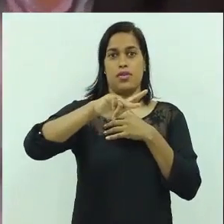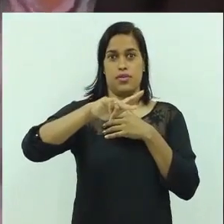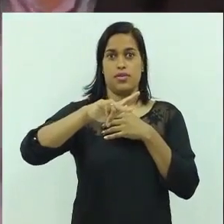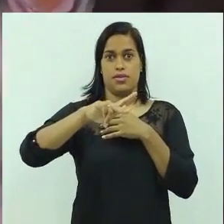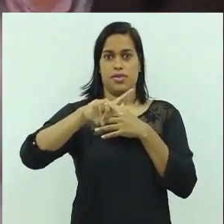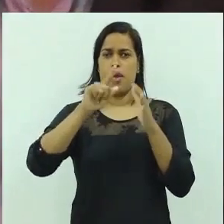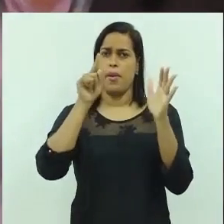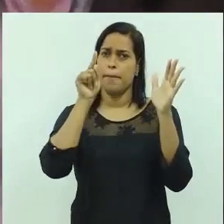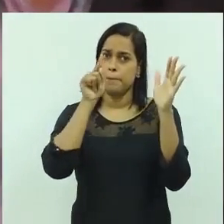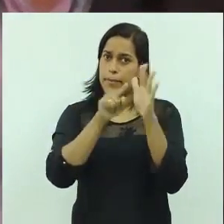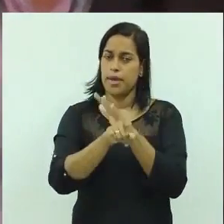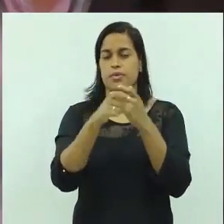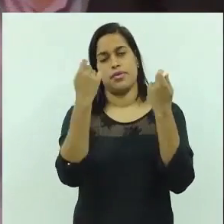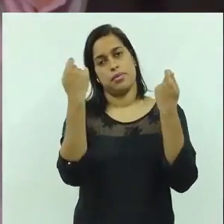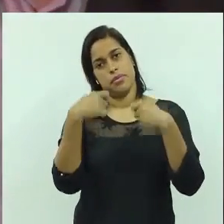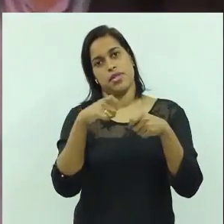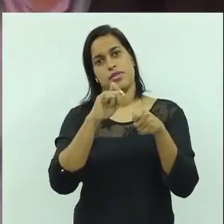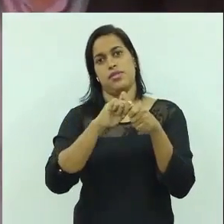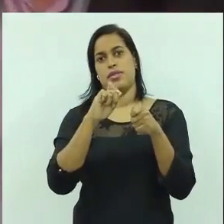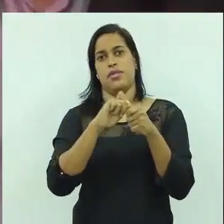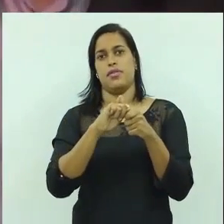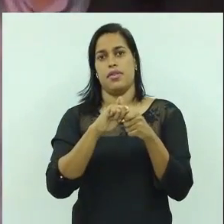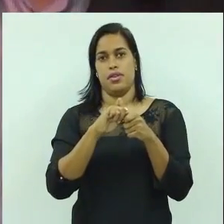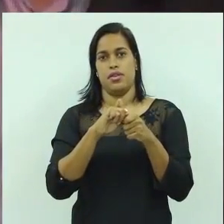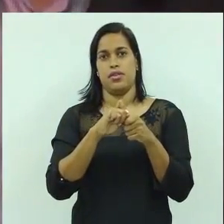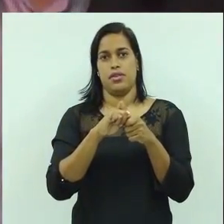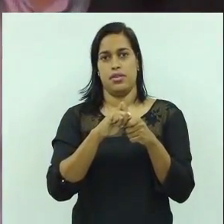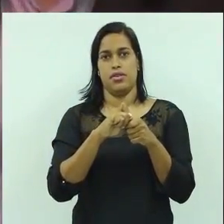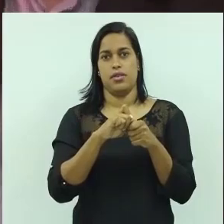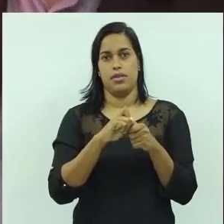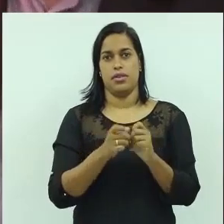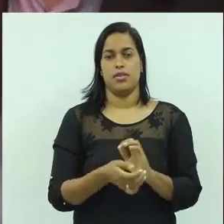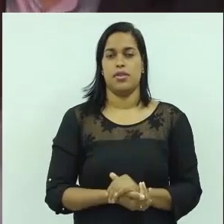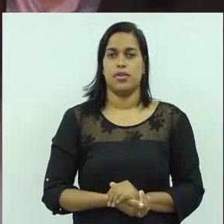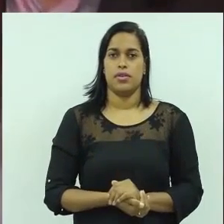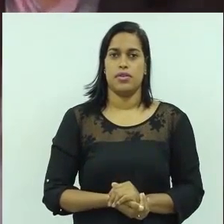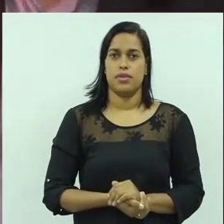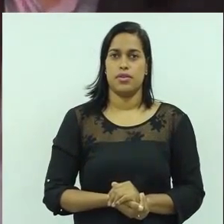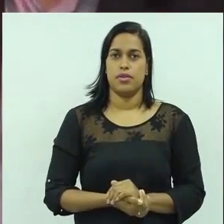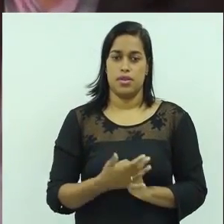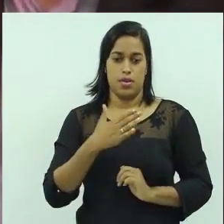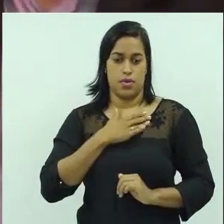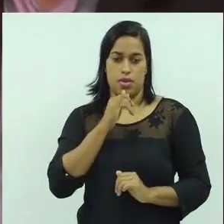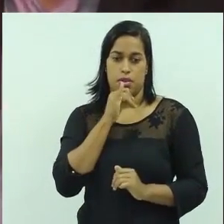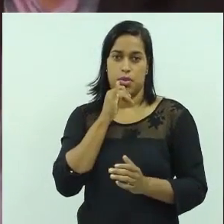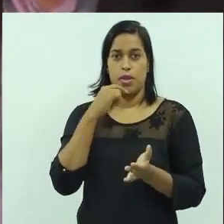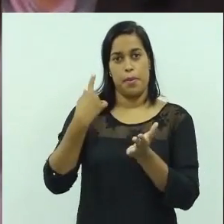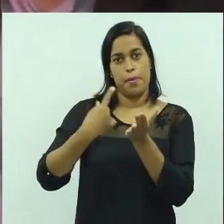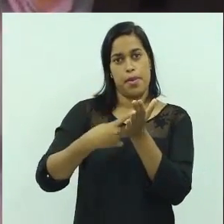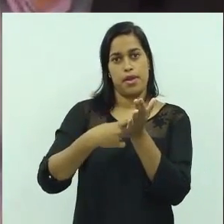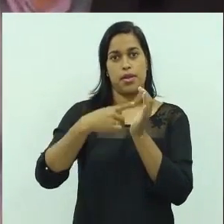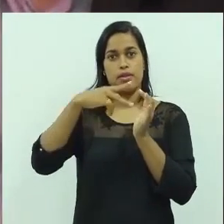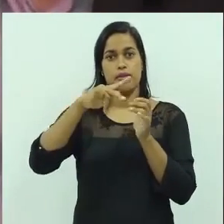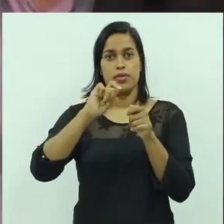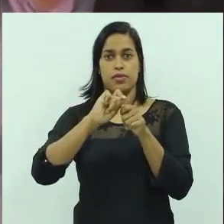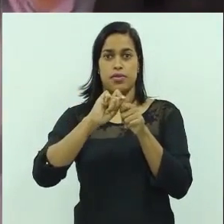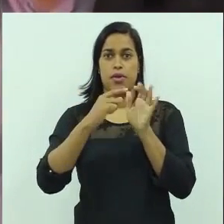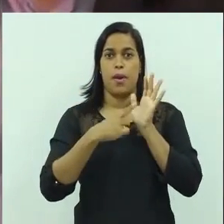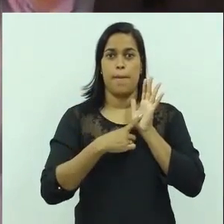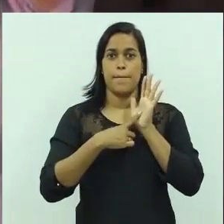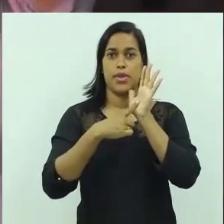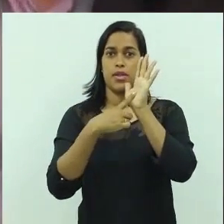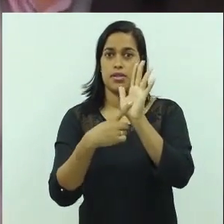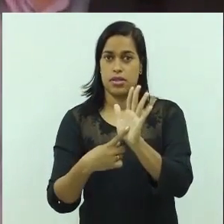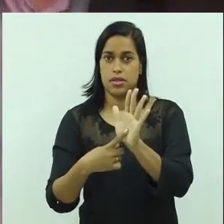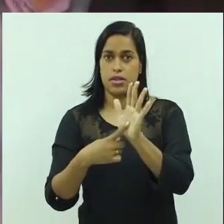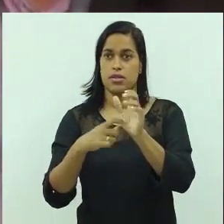que tem sido feita. Outra questão que tem sido feita também. Eu queria marcar com você um momento para você fazer uma apresentação em